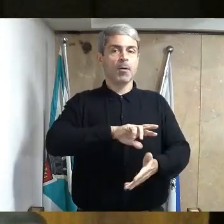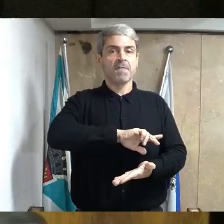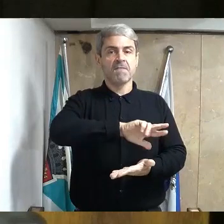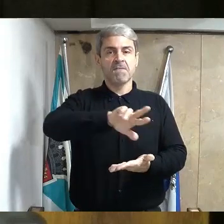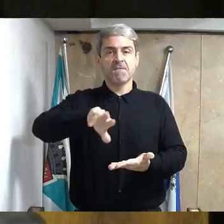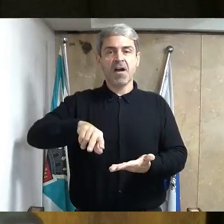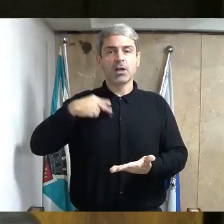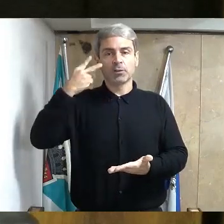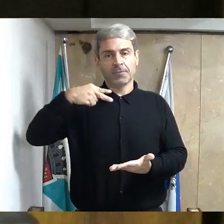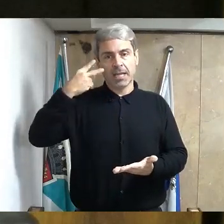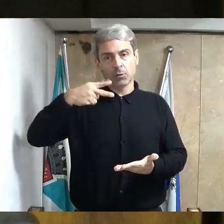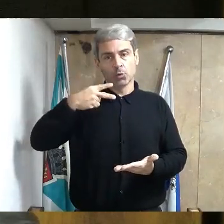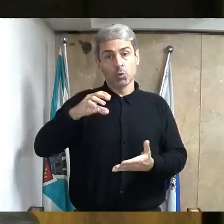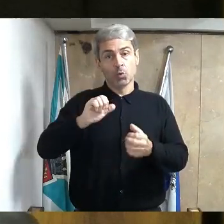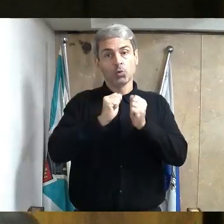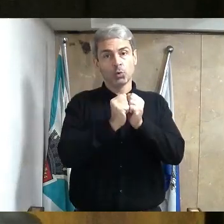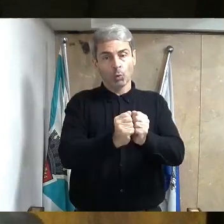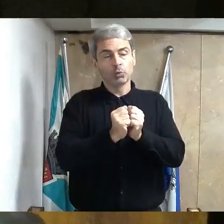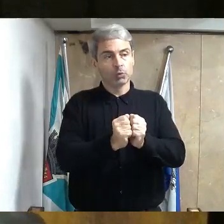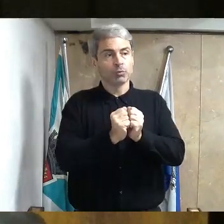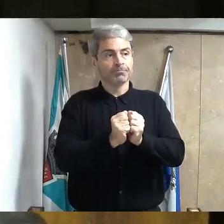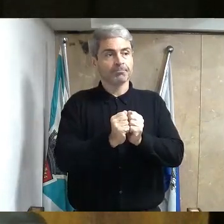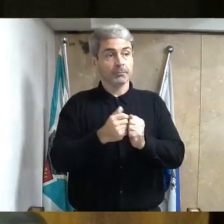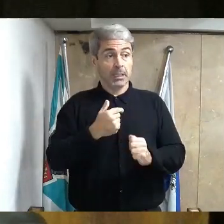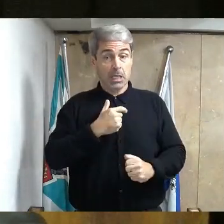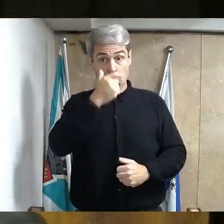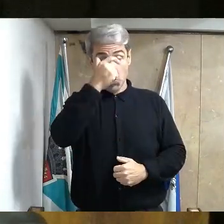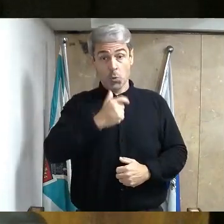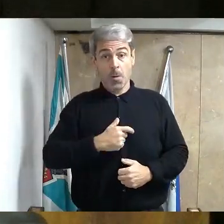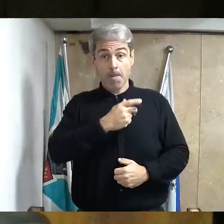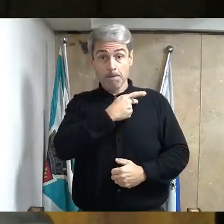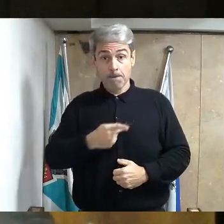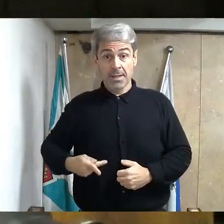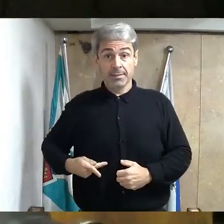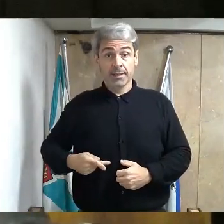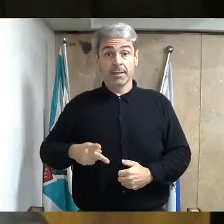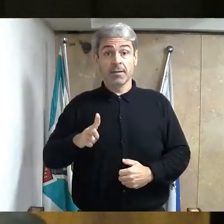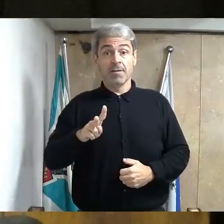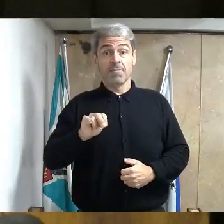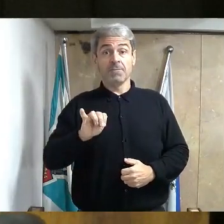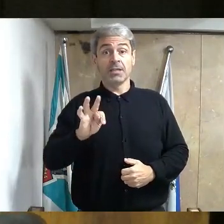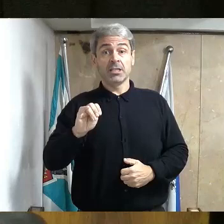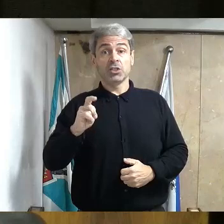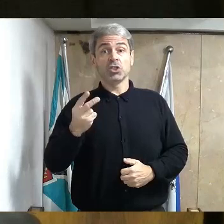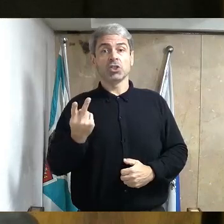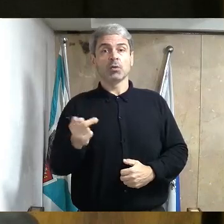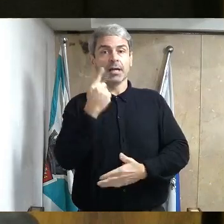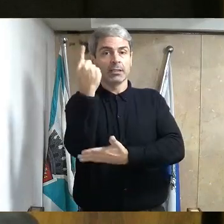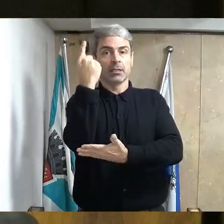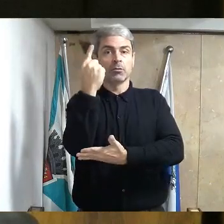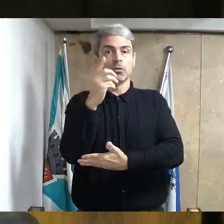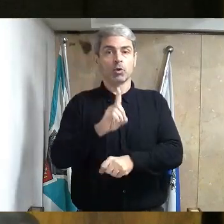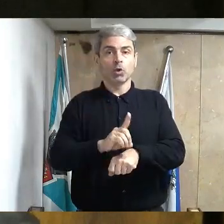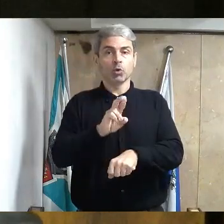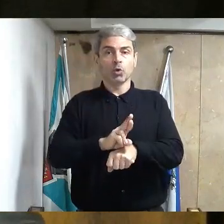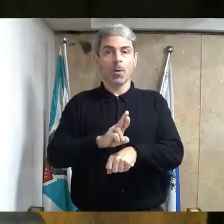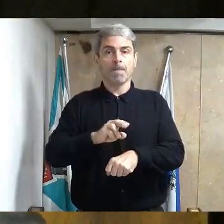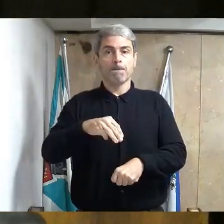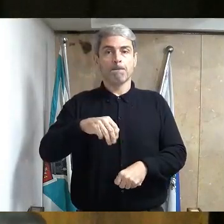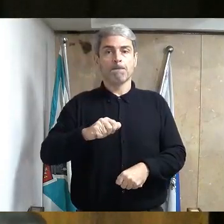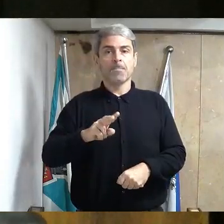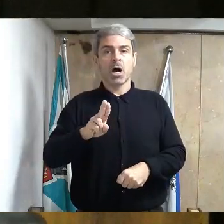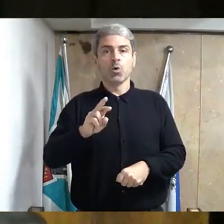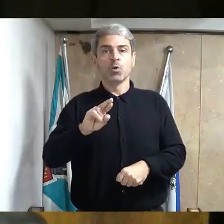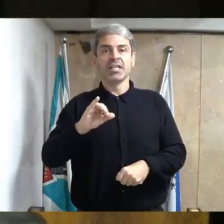vereadores. Vereador Vitinho Grandão, presidente. Vereador Dr. Maurício. Vereador